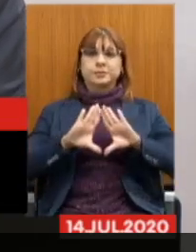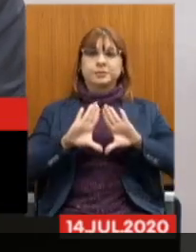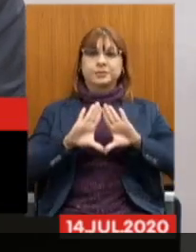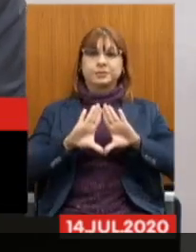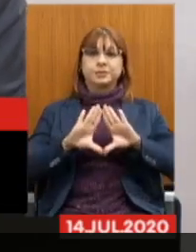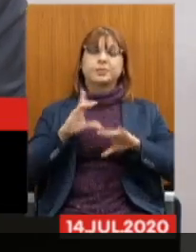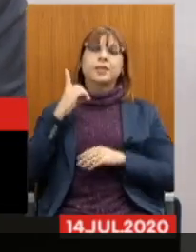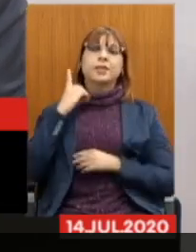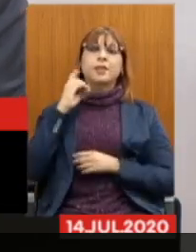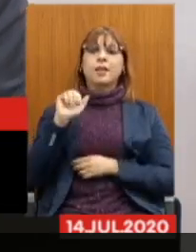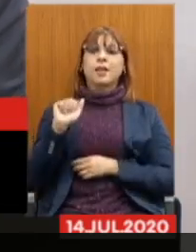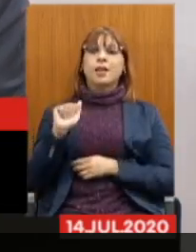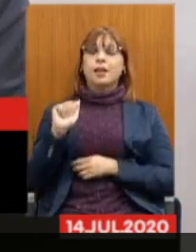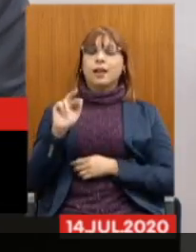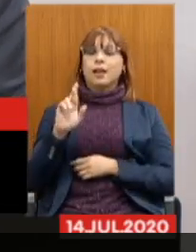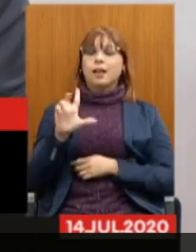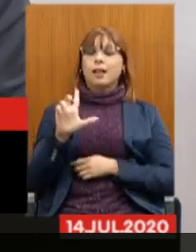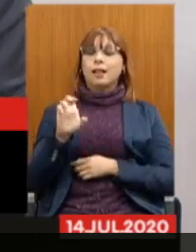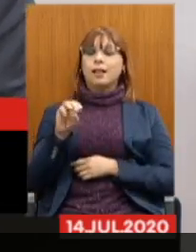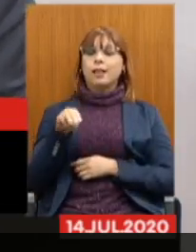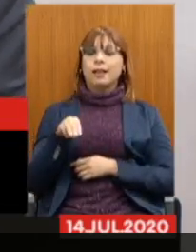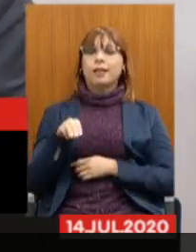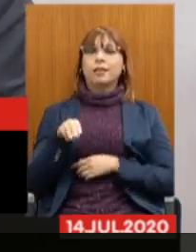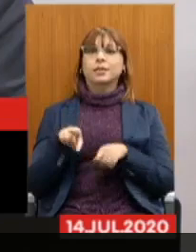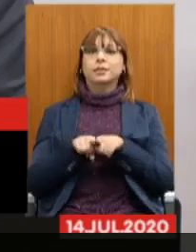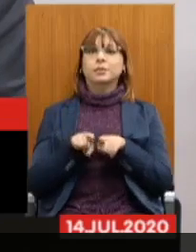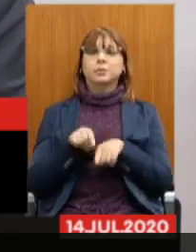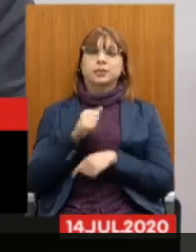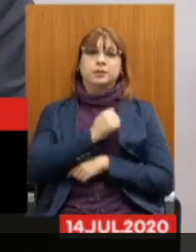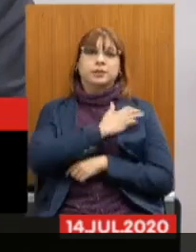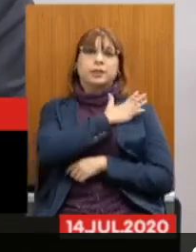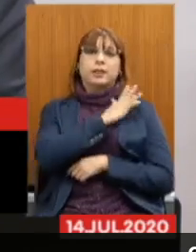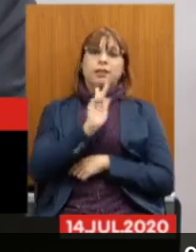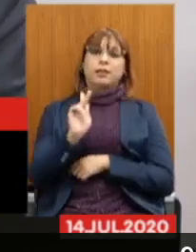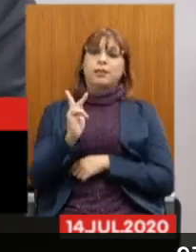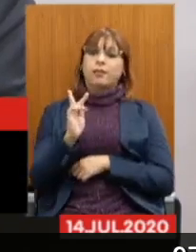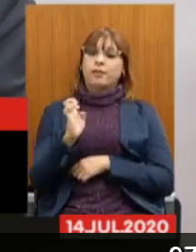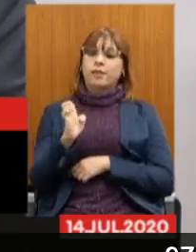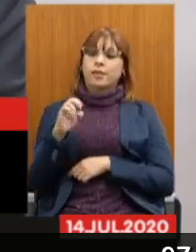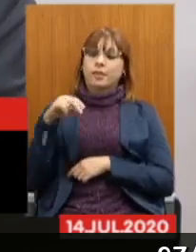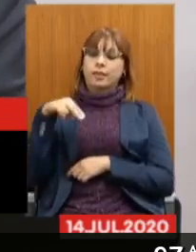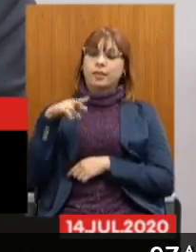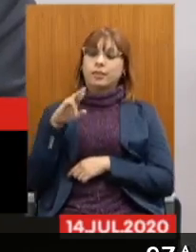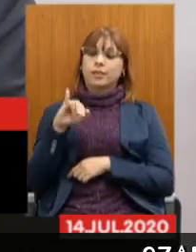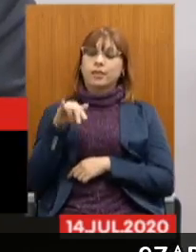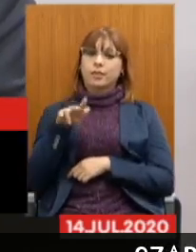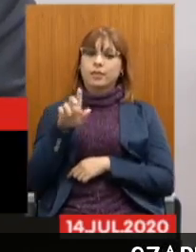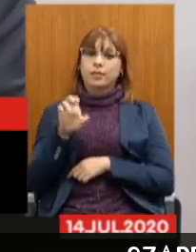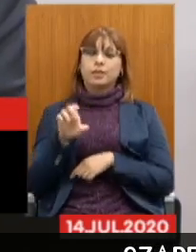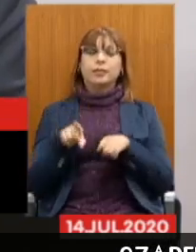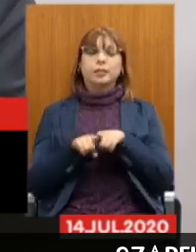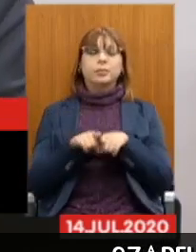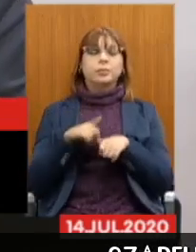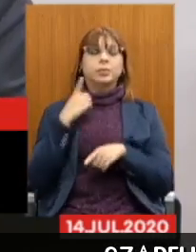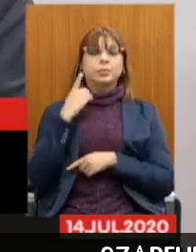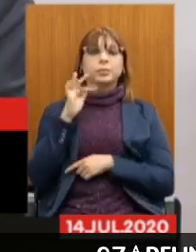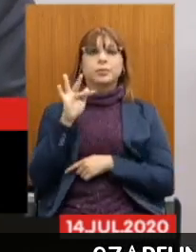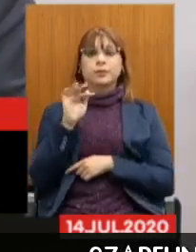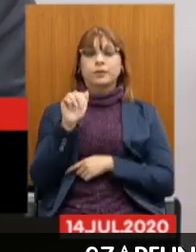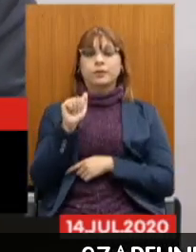Arley Santiago, deputado Coronel Henrique, deputado Fábio